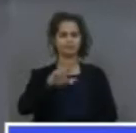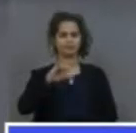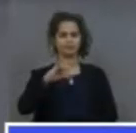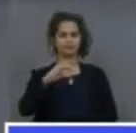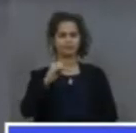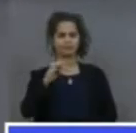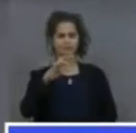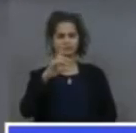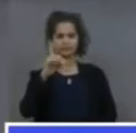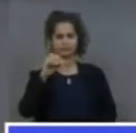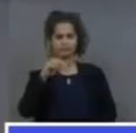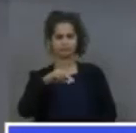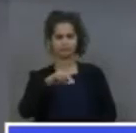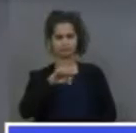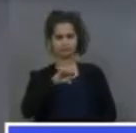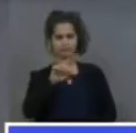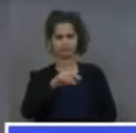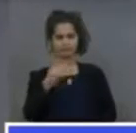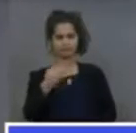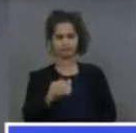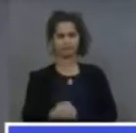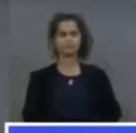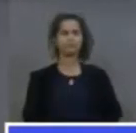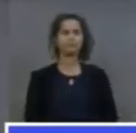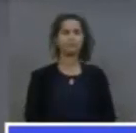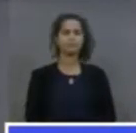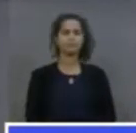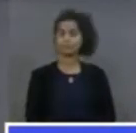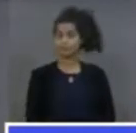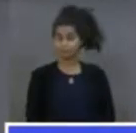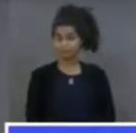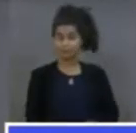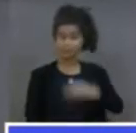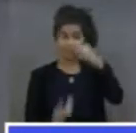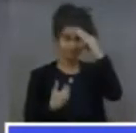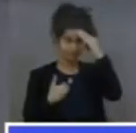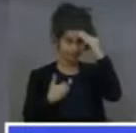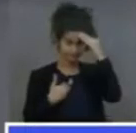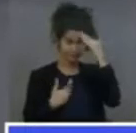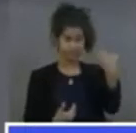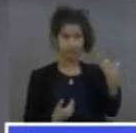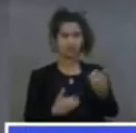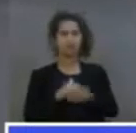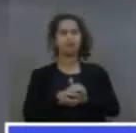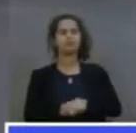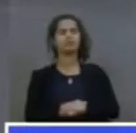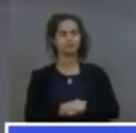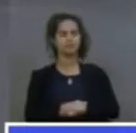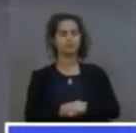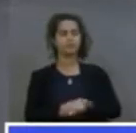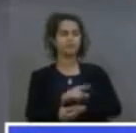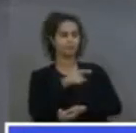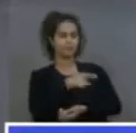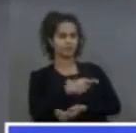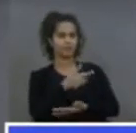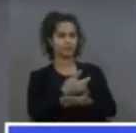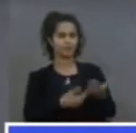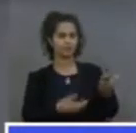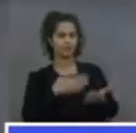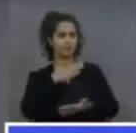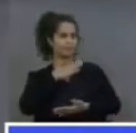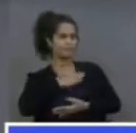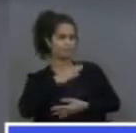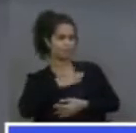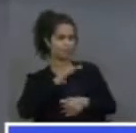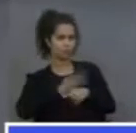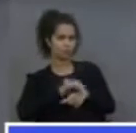Nezinho. Obrigado, senhor presidente. Senhor presidente, esse requerimento é de autoria minha e do